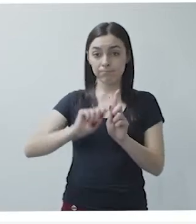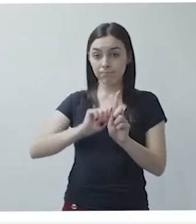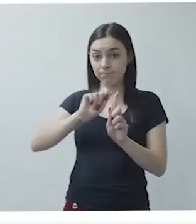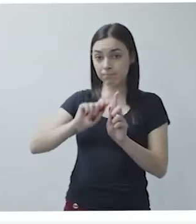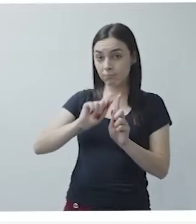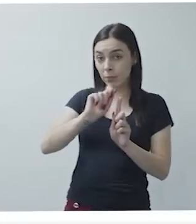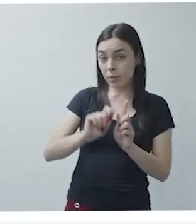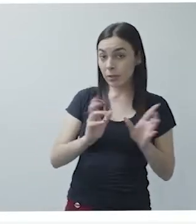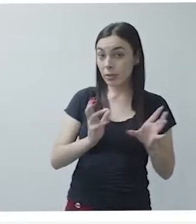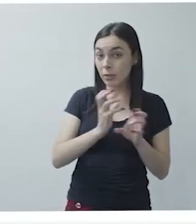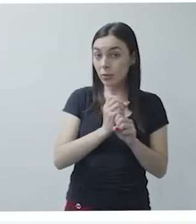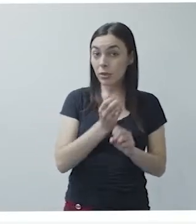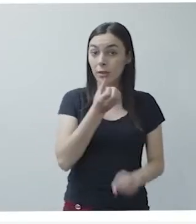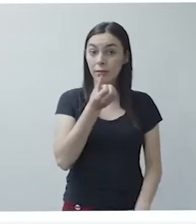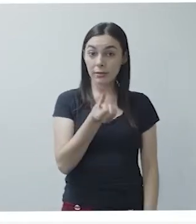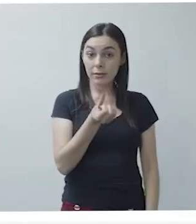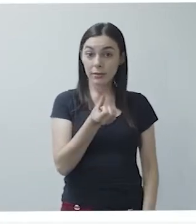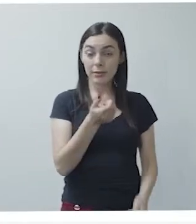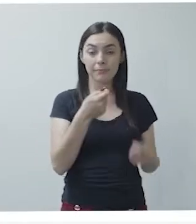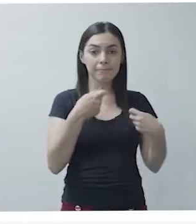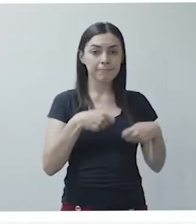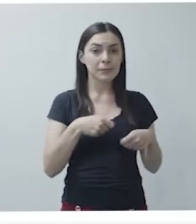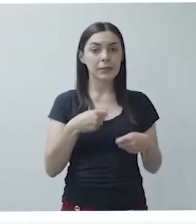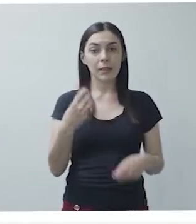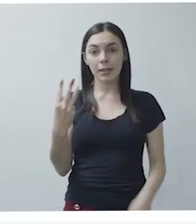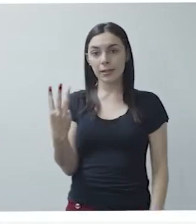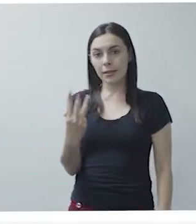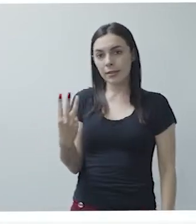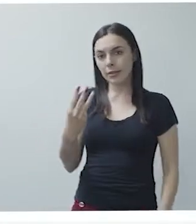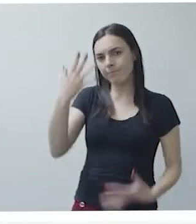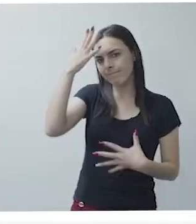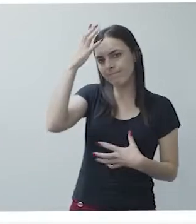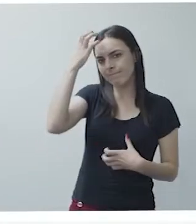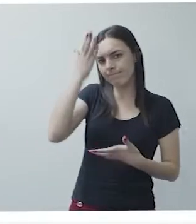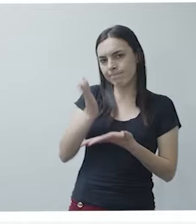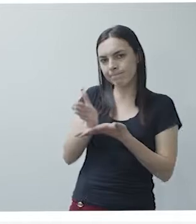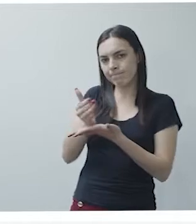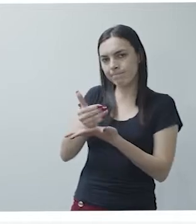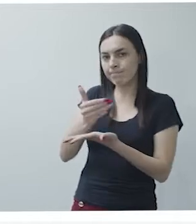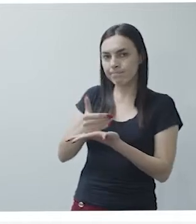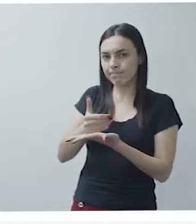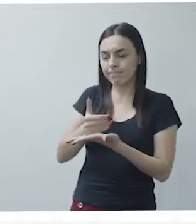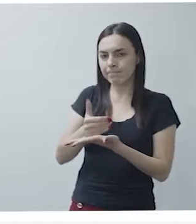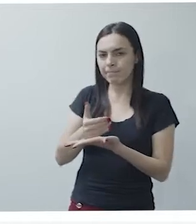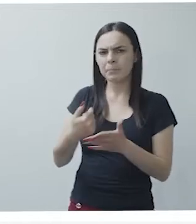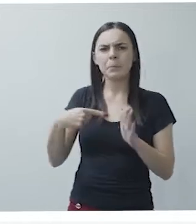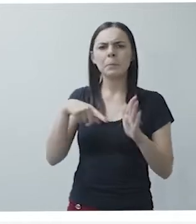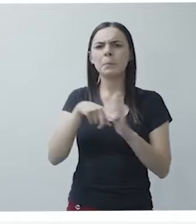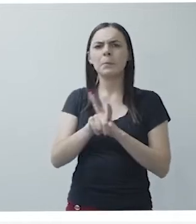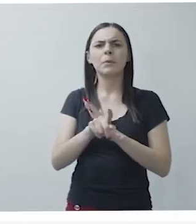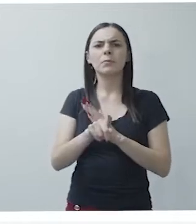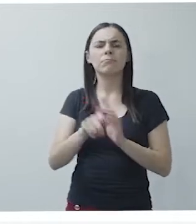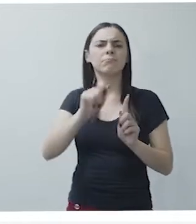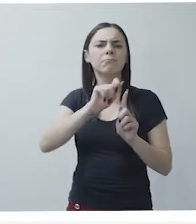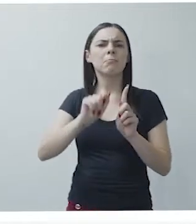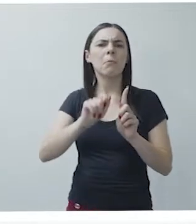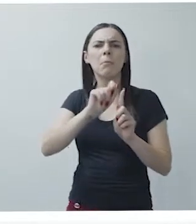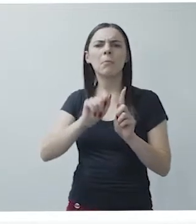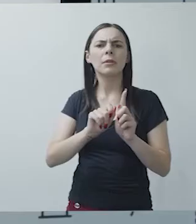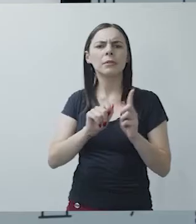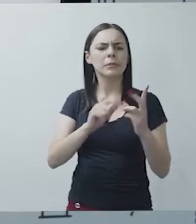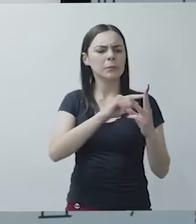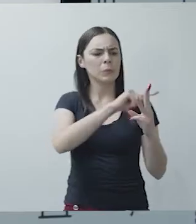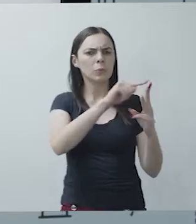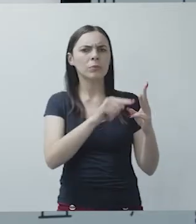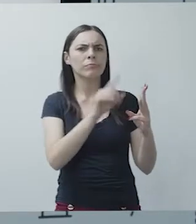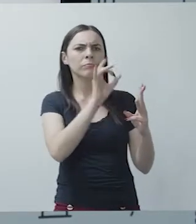bananas para dividir entre três macacos. Quantas bananas cada um deles vai